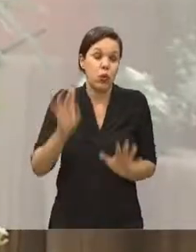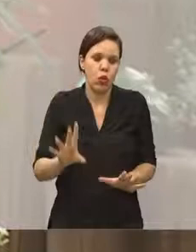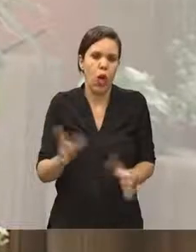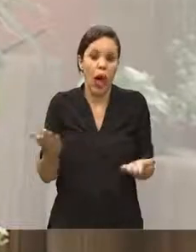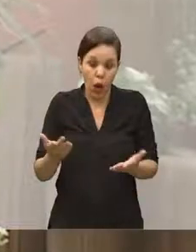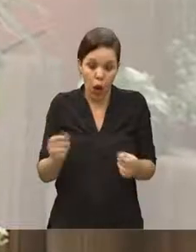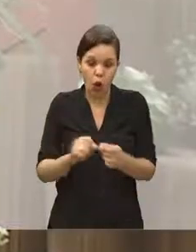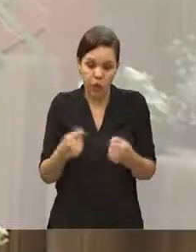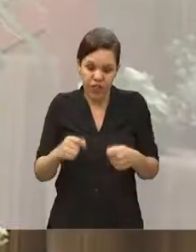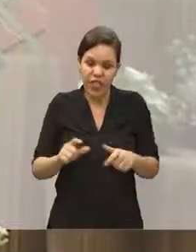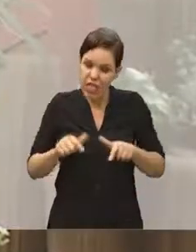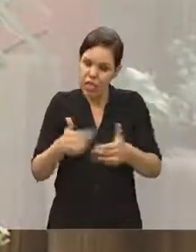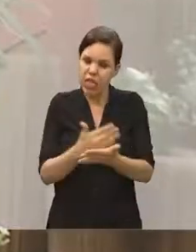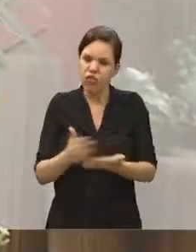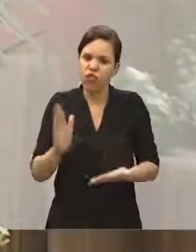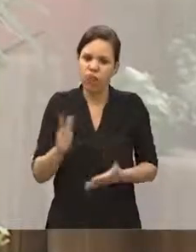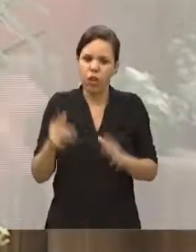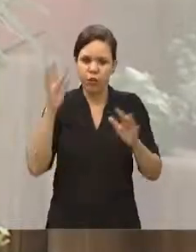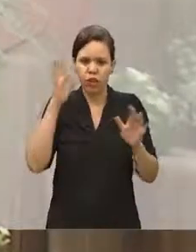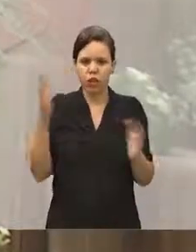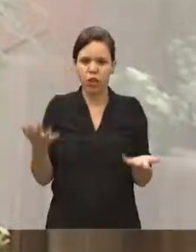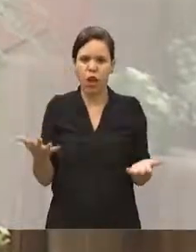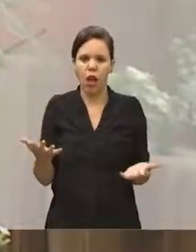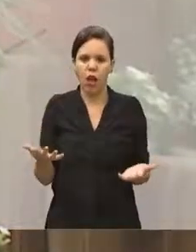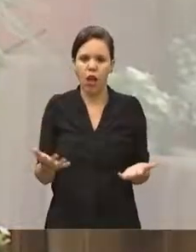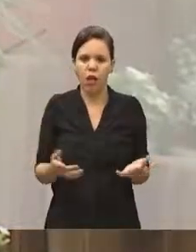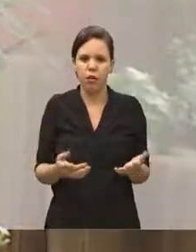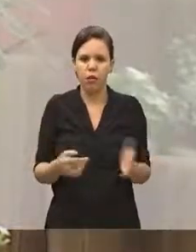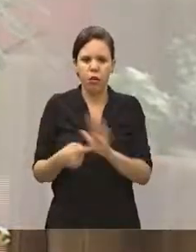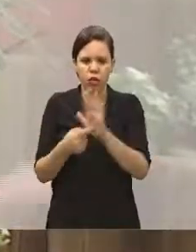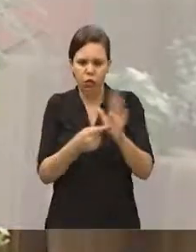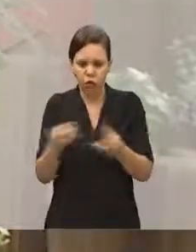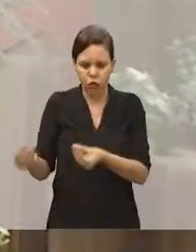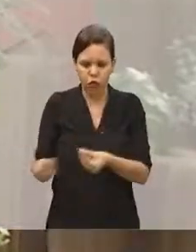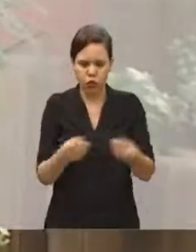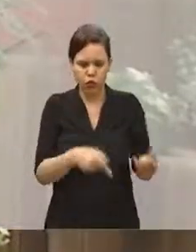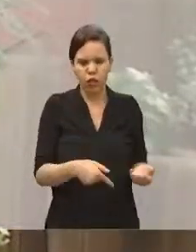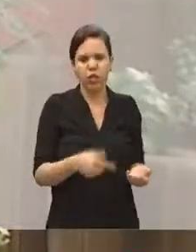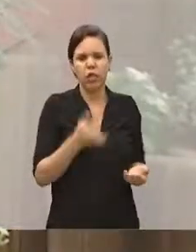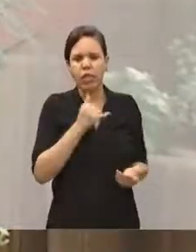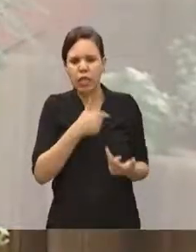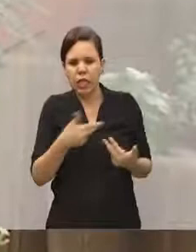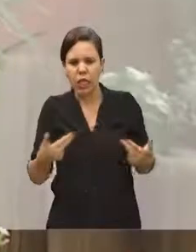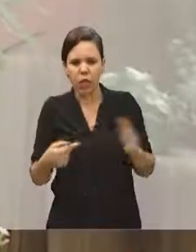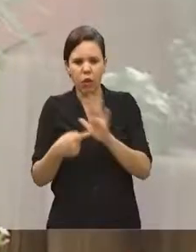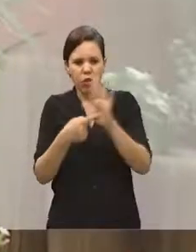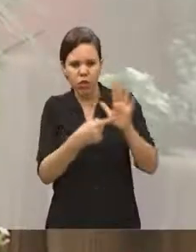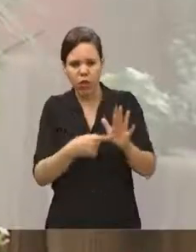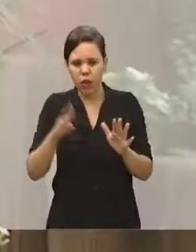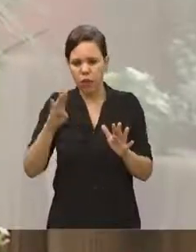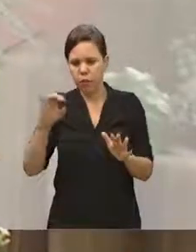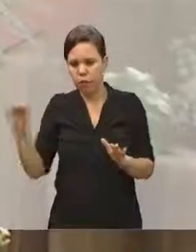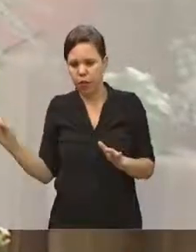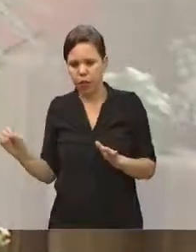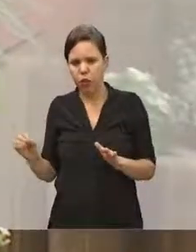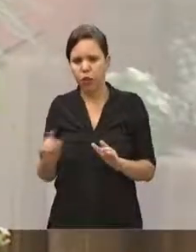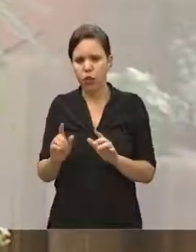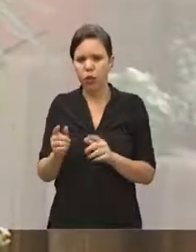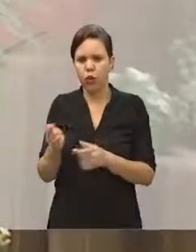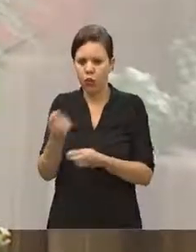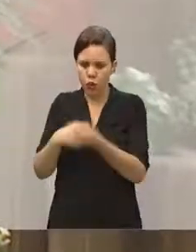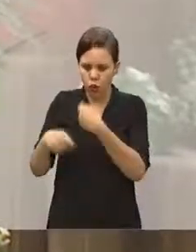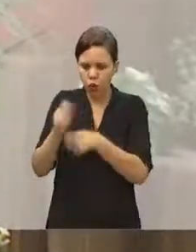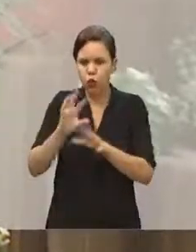que todo mundo imagina. Então a gente trouxe veículos elétricos, trouxemos um biodigestor. Então esse biodigestor, você joga toda a sobra